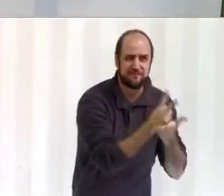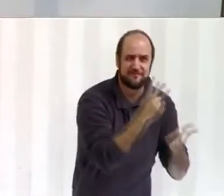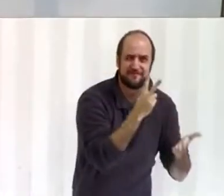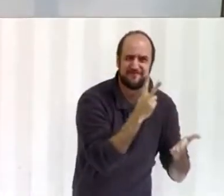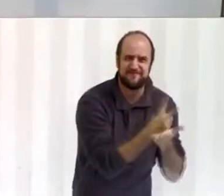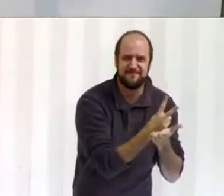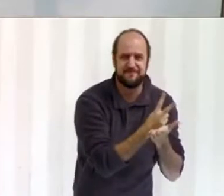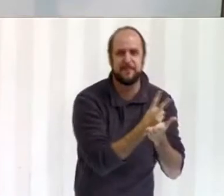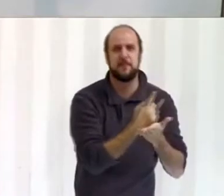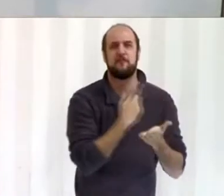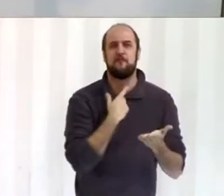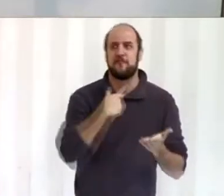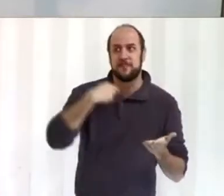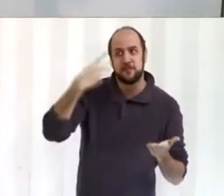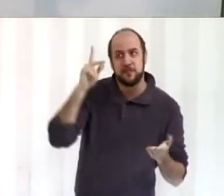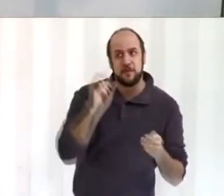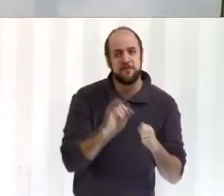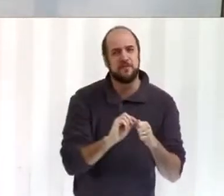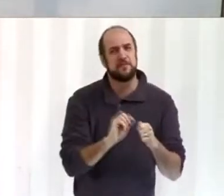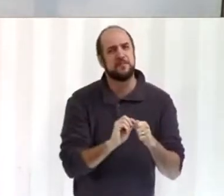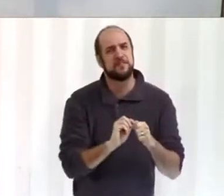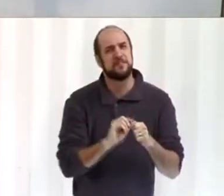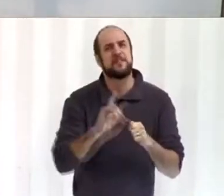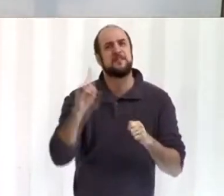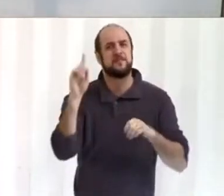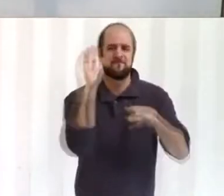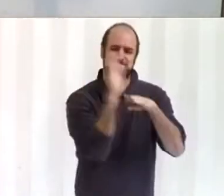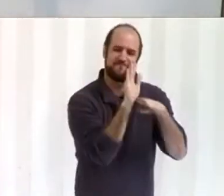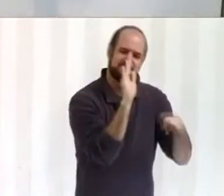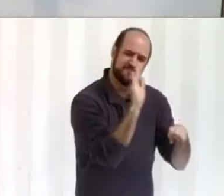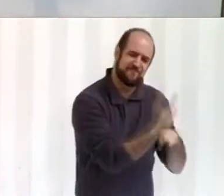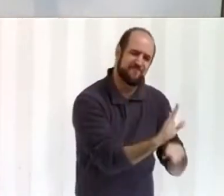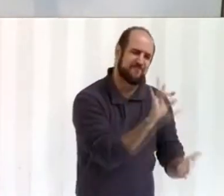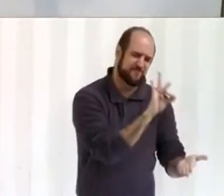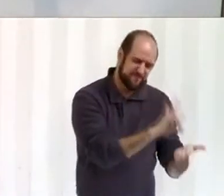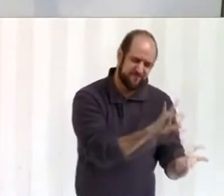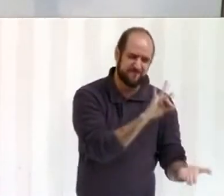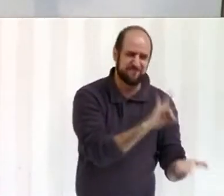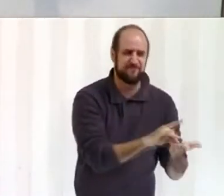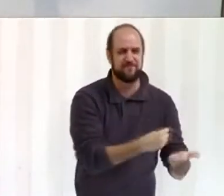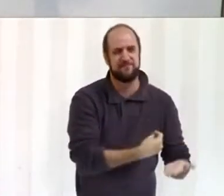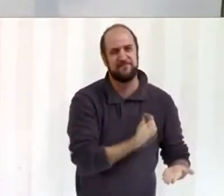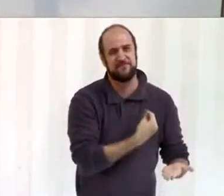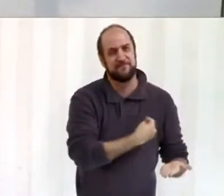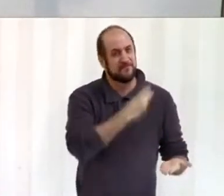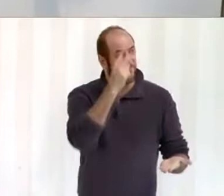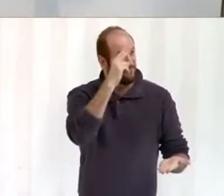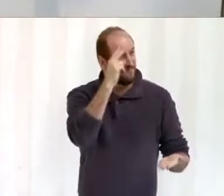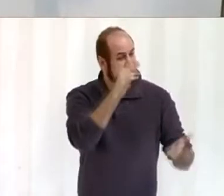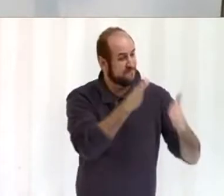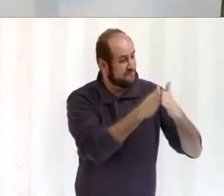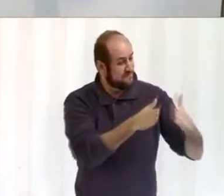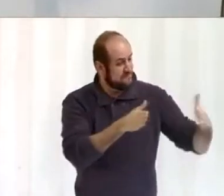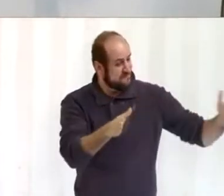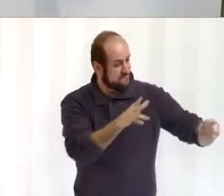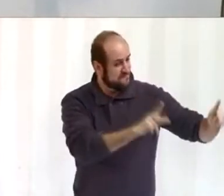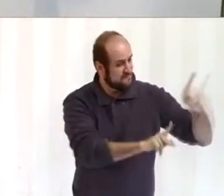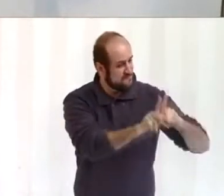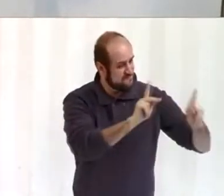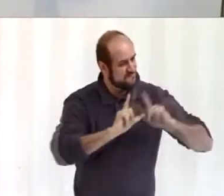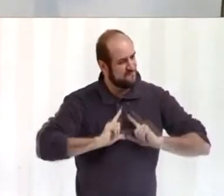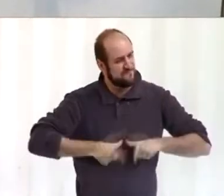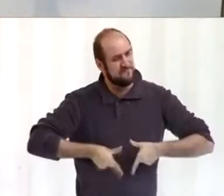da sua vontade, a sua providência é uma grande realidade na história do seu